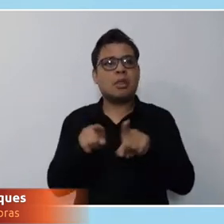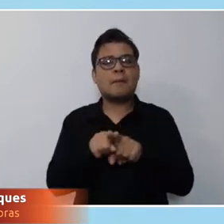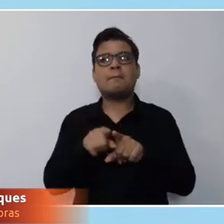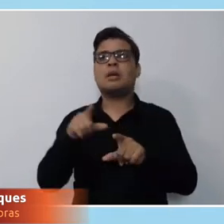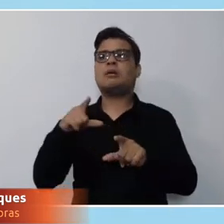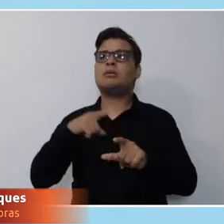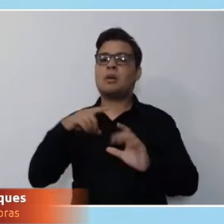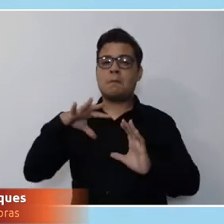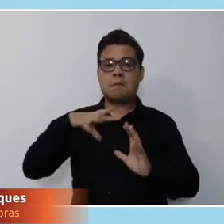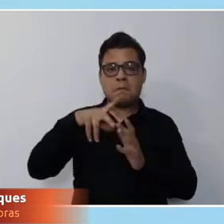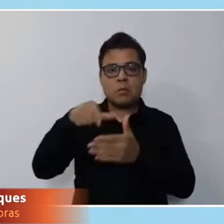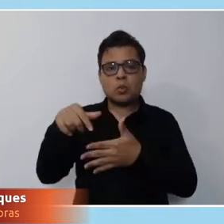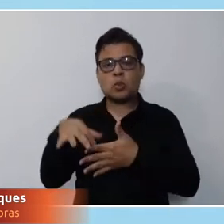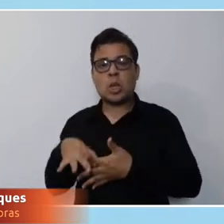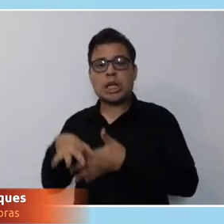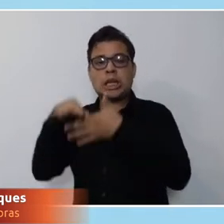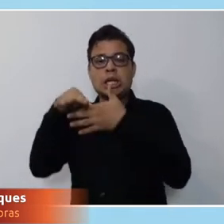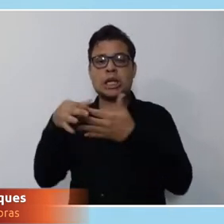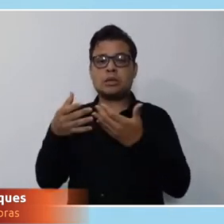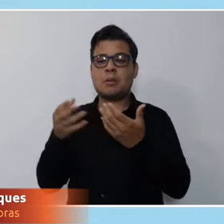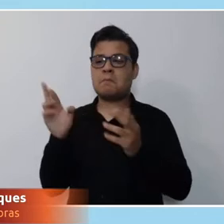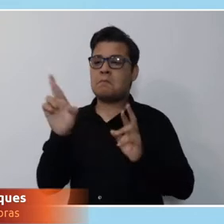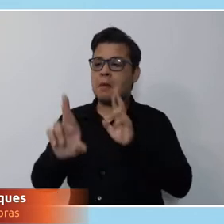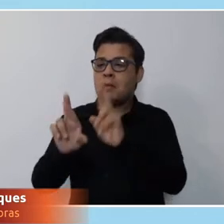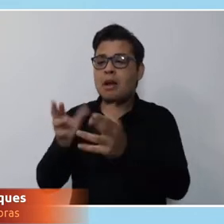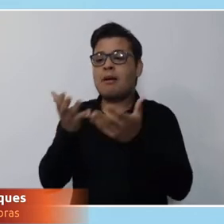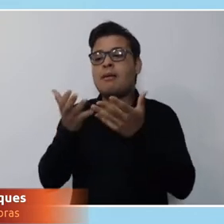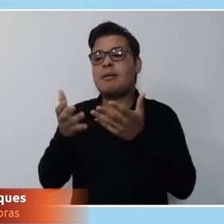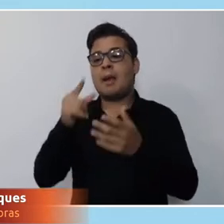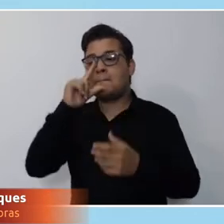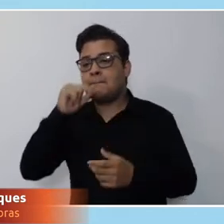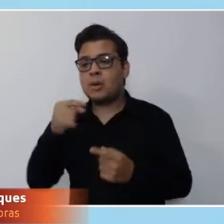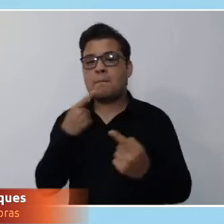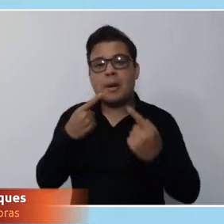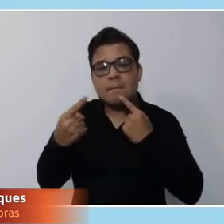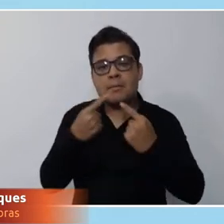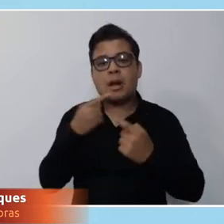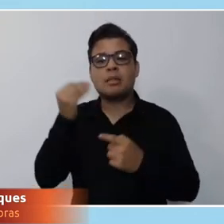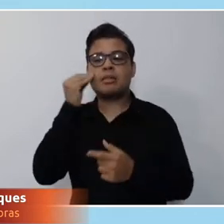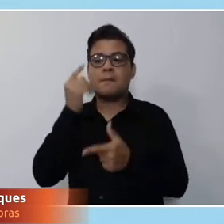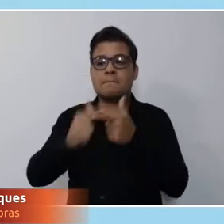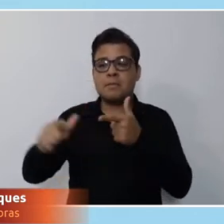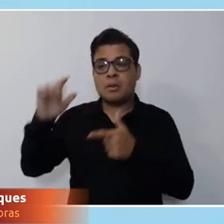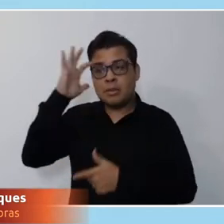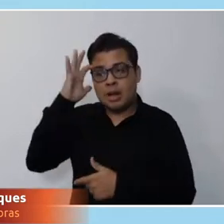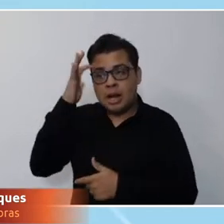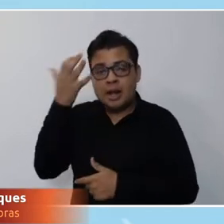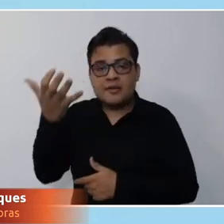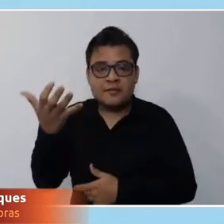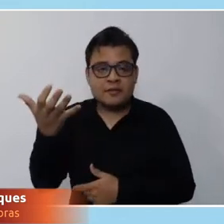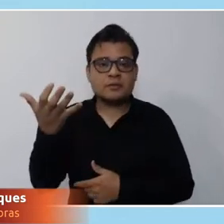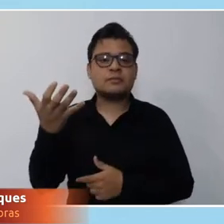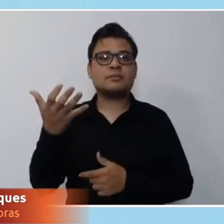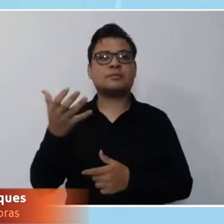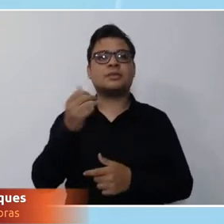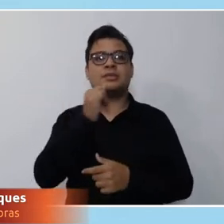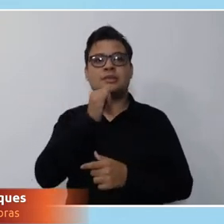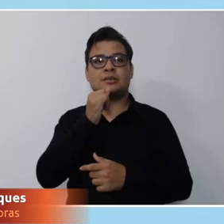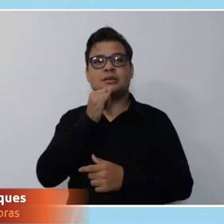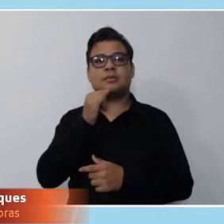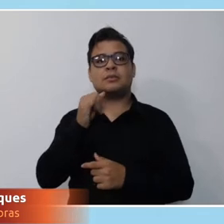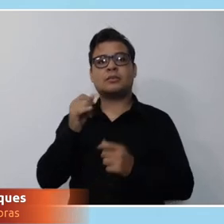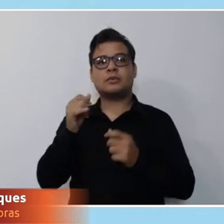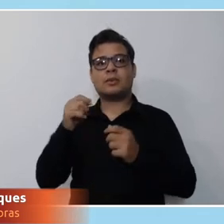de debater com Putin e evitar um conflito armado, como, por exemplo, Macron, que esteve recentemente em conversa